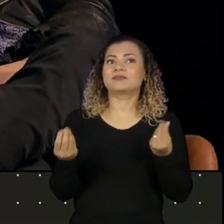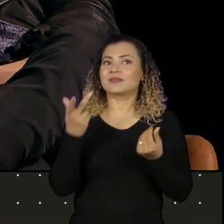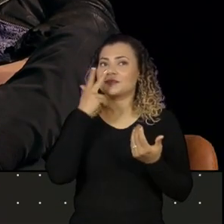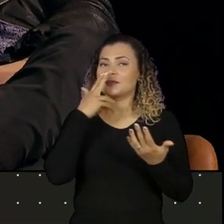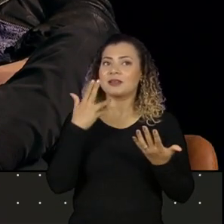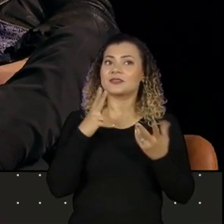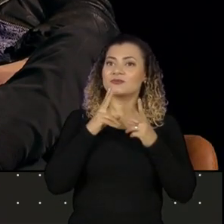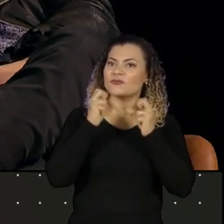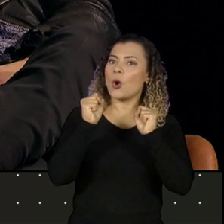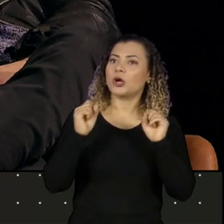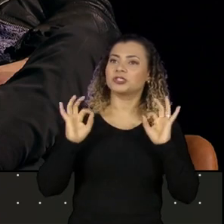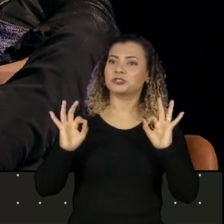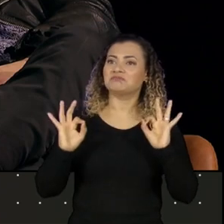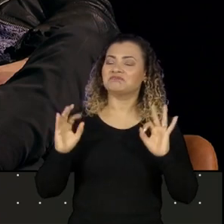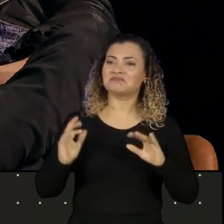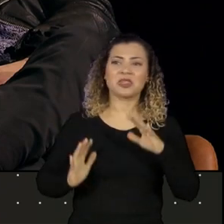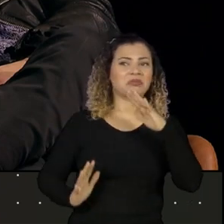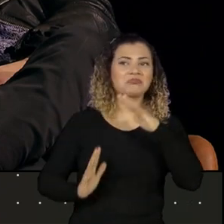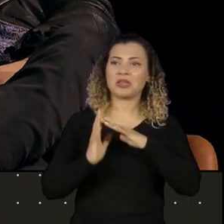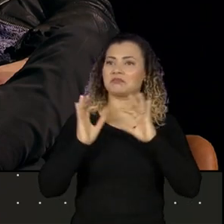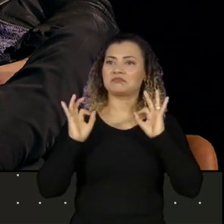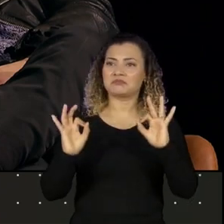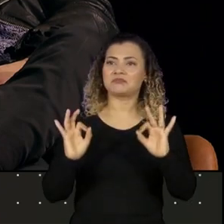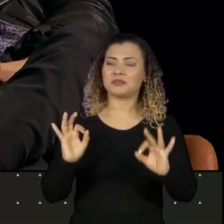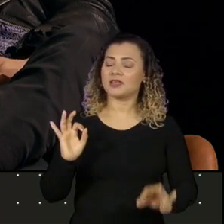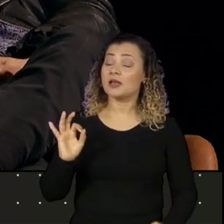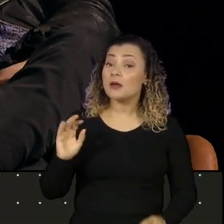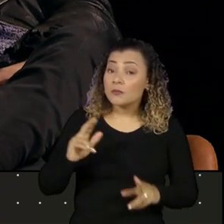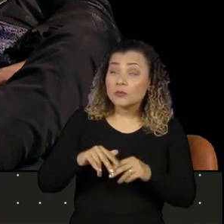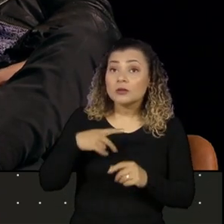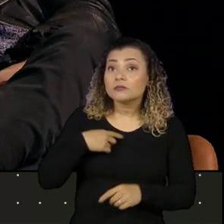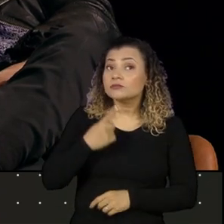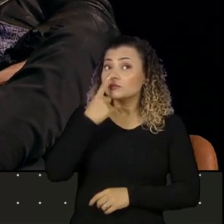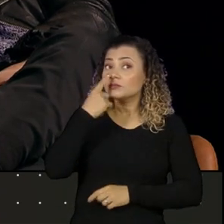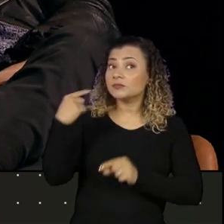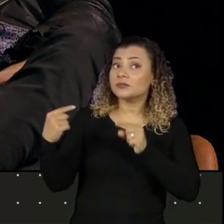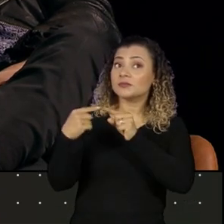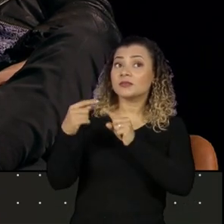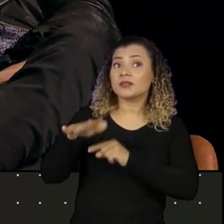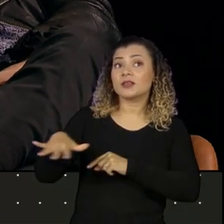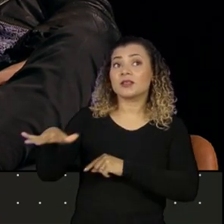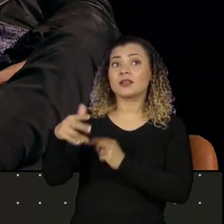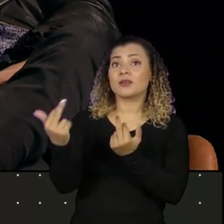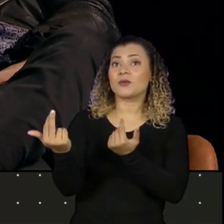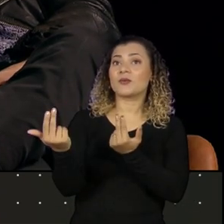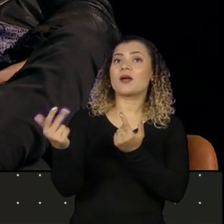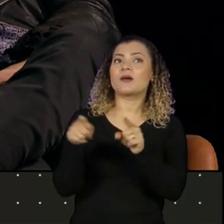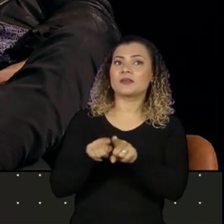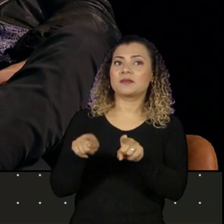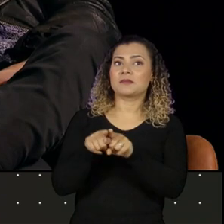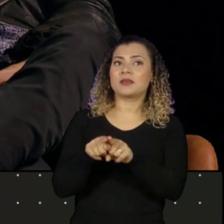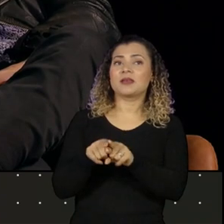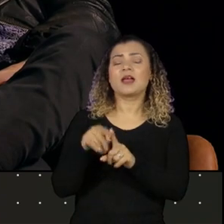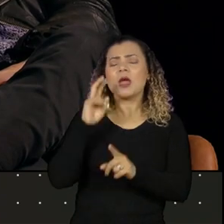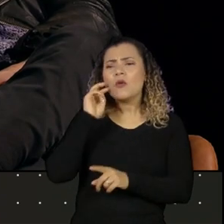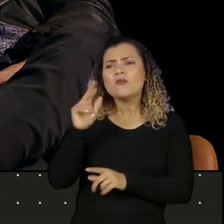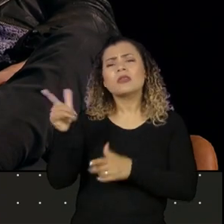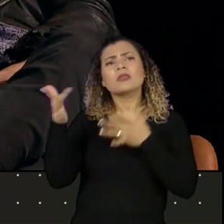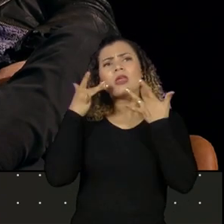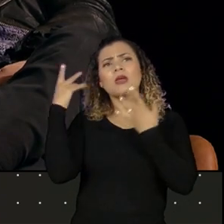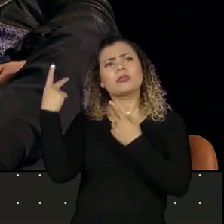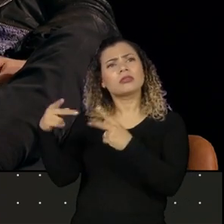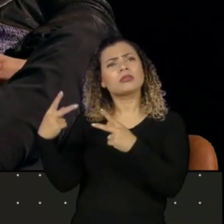Kerouac, bem foda. E eu me identifiquei muito, né, que eu também sou dessa laia aí. Aí eu vi as peças dele,